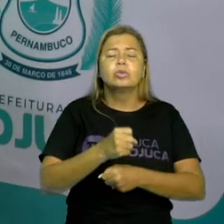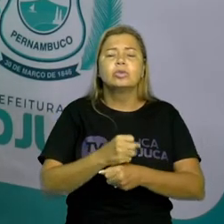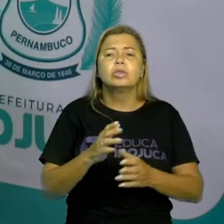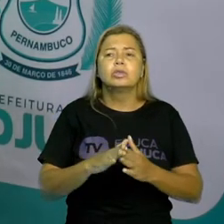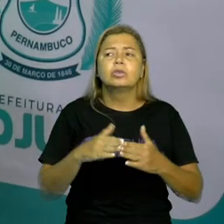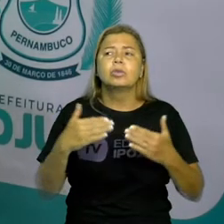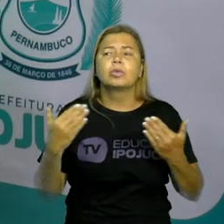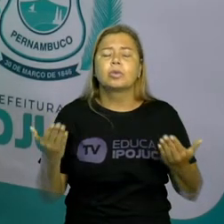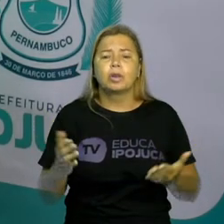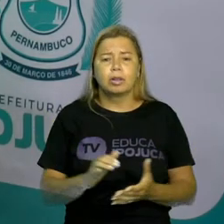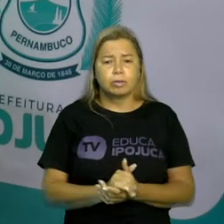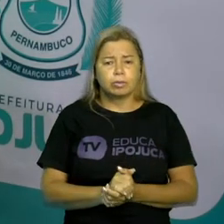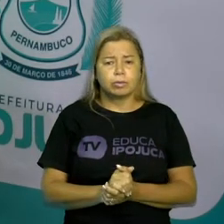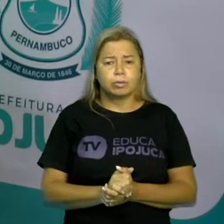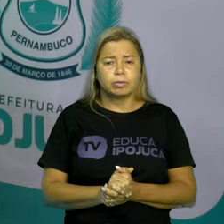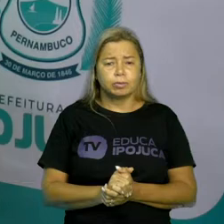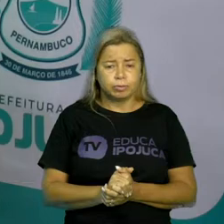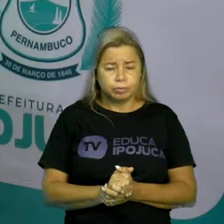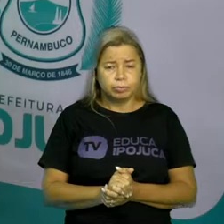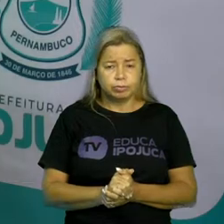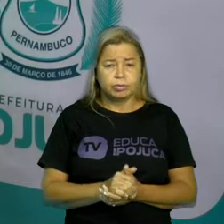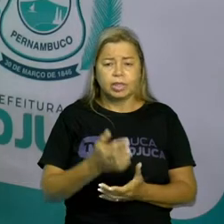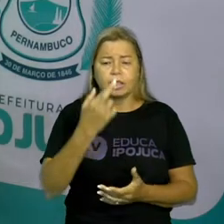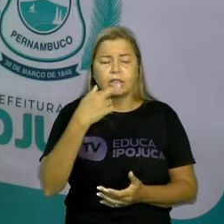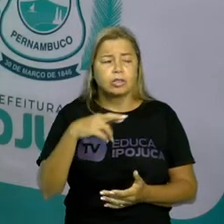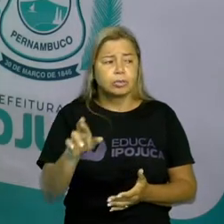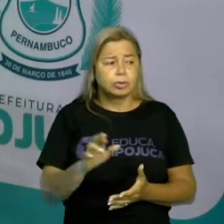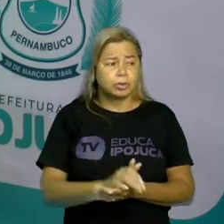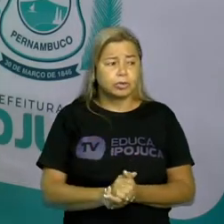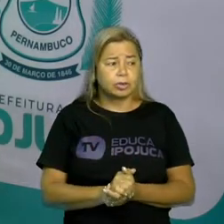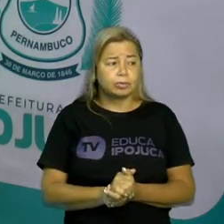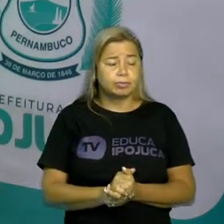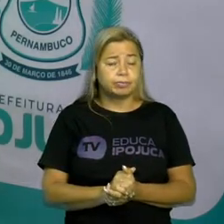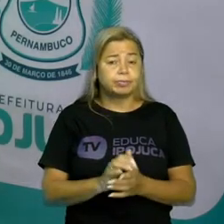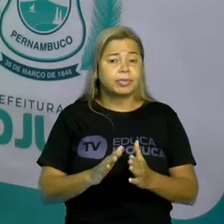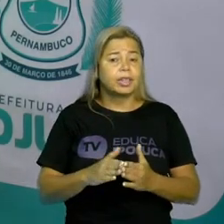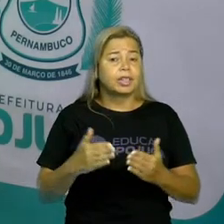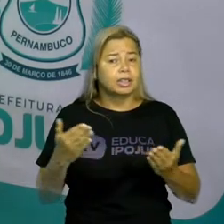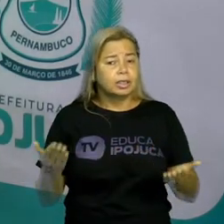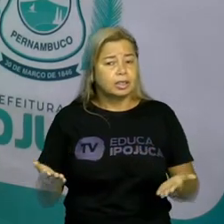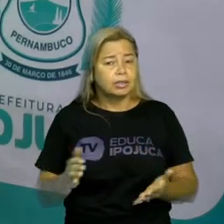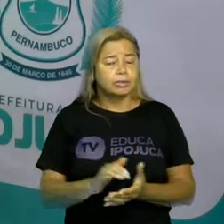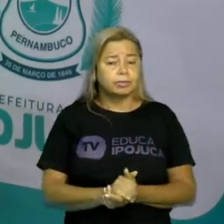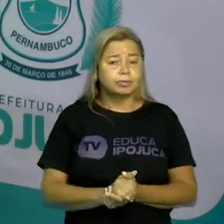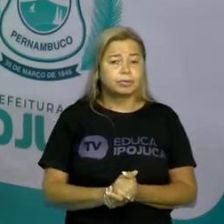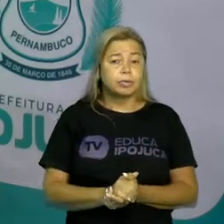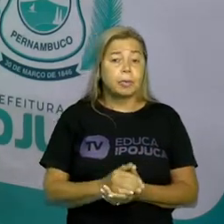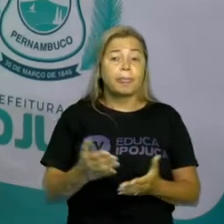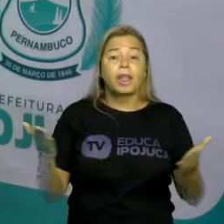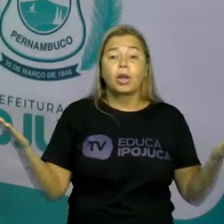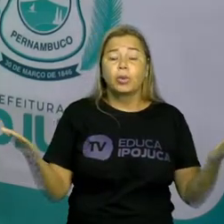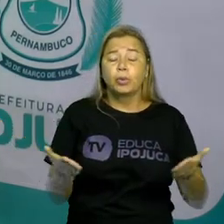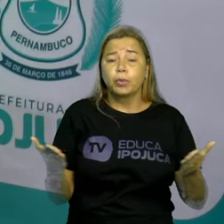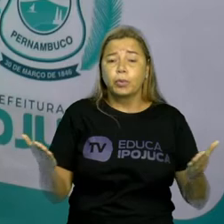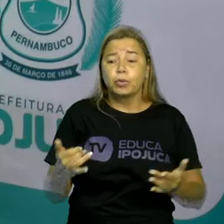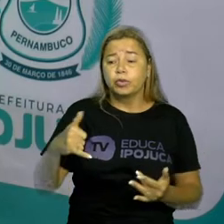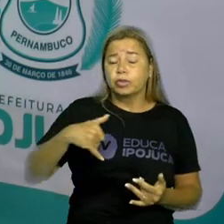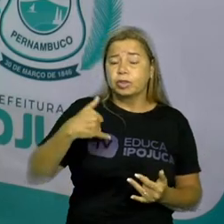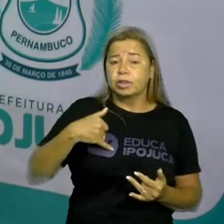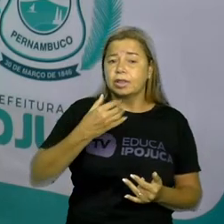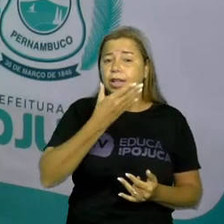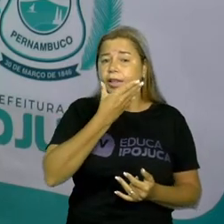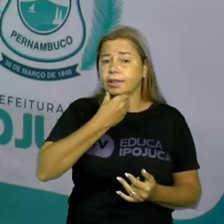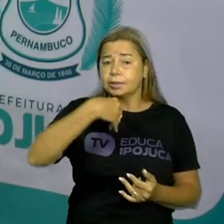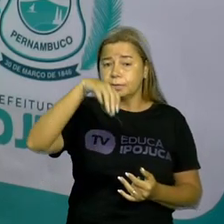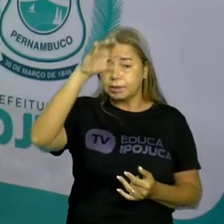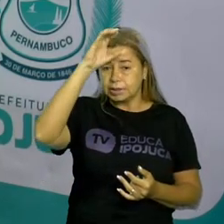eu recebo essa pergunta aqui? Como é que eu vou saber essa resposta? Pessoal, a gente faz um cálculo. Hoje ele tem 48, mas